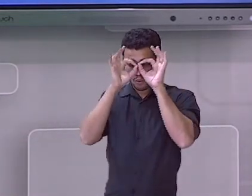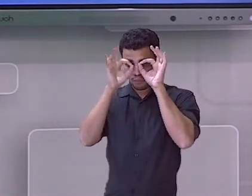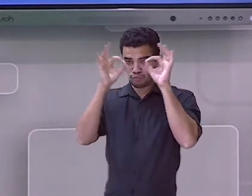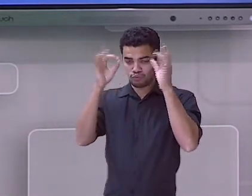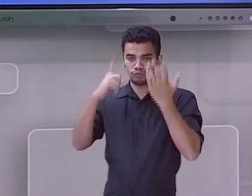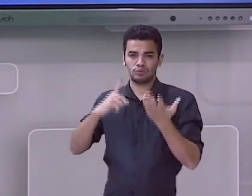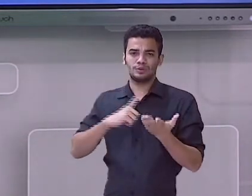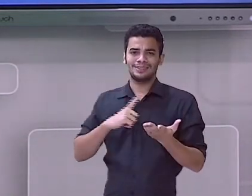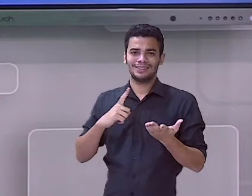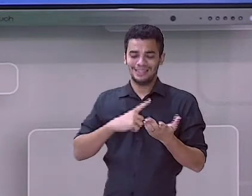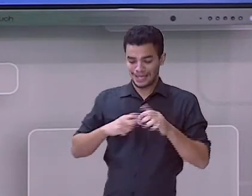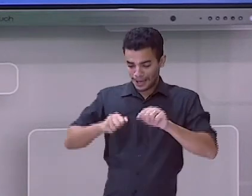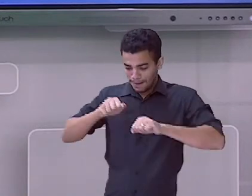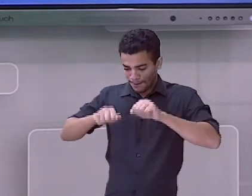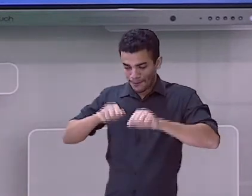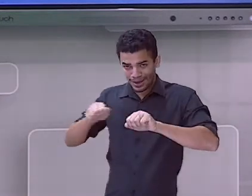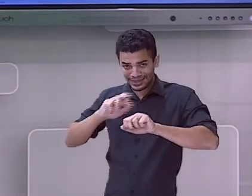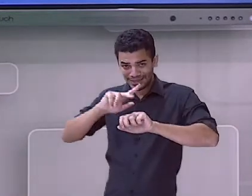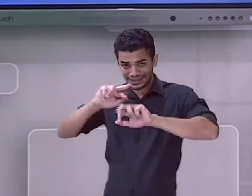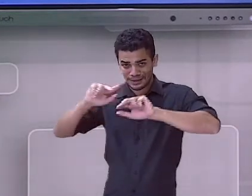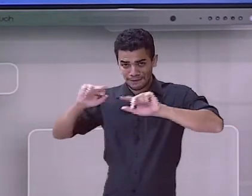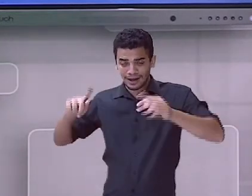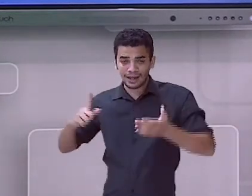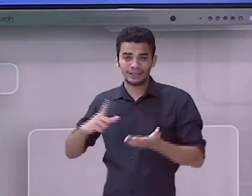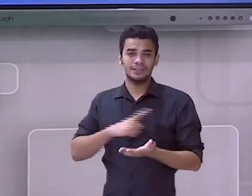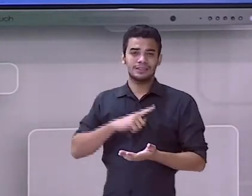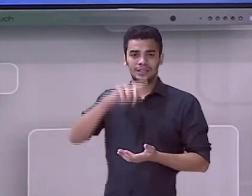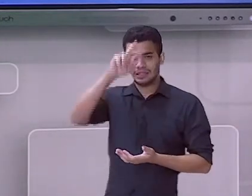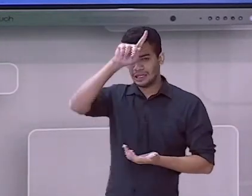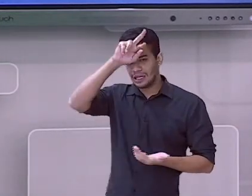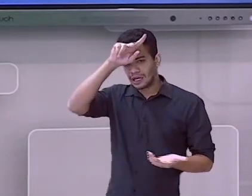compostos, vão ter antenas, né?